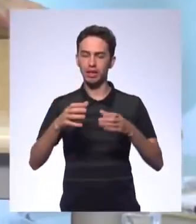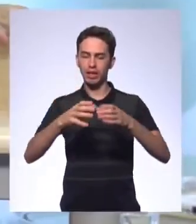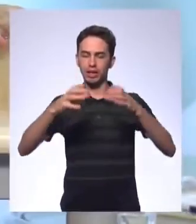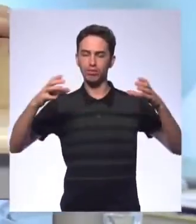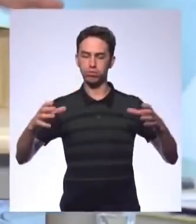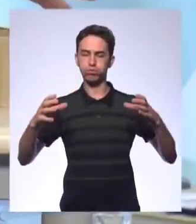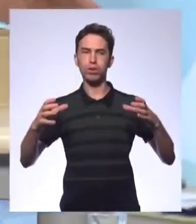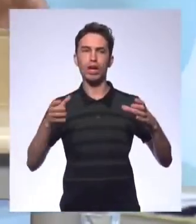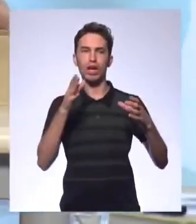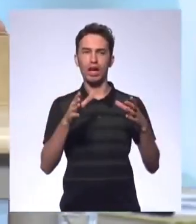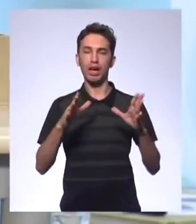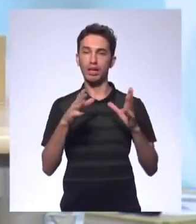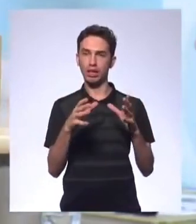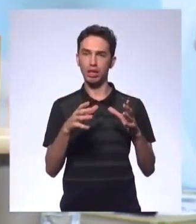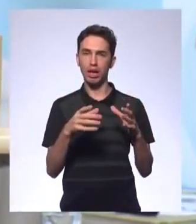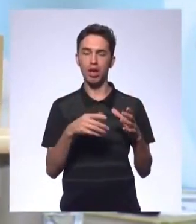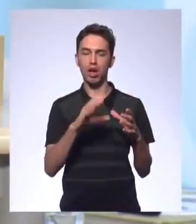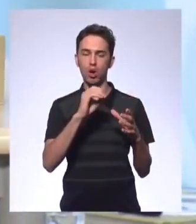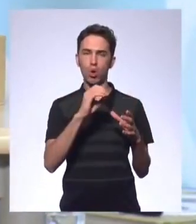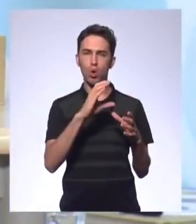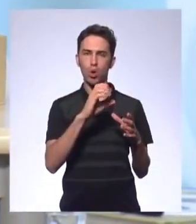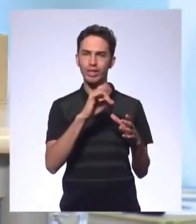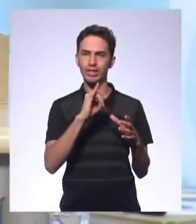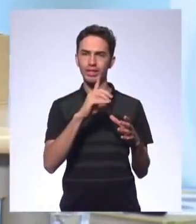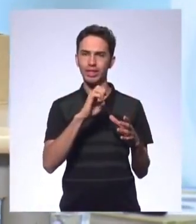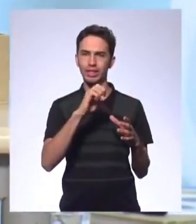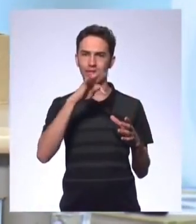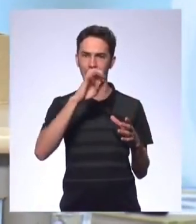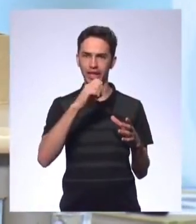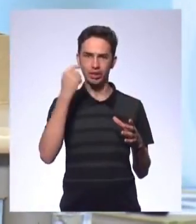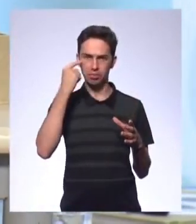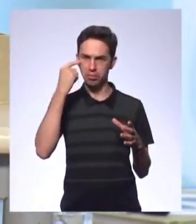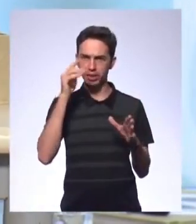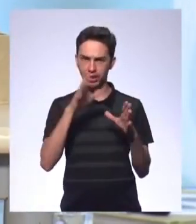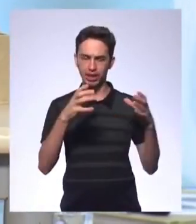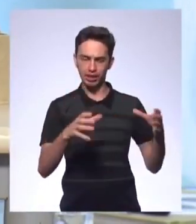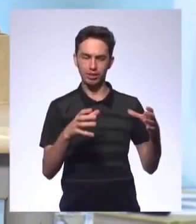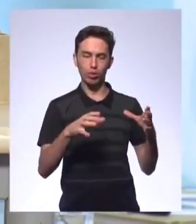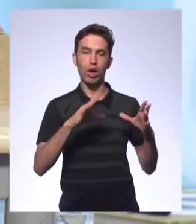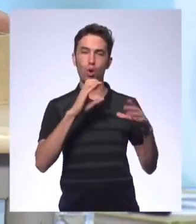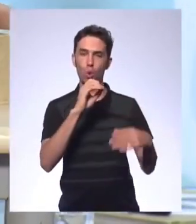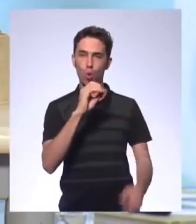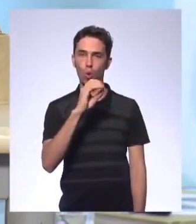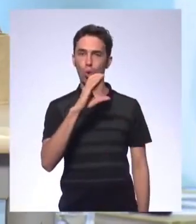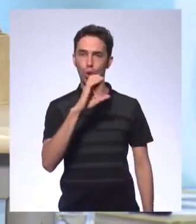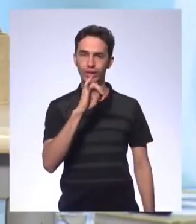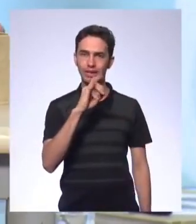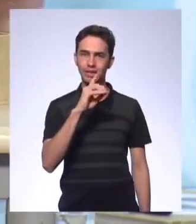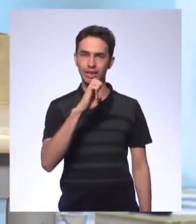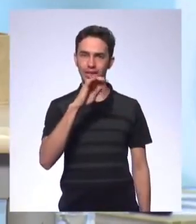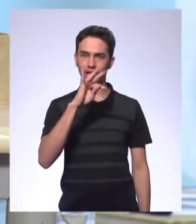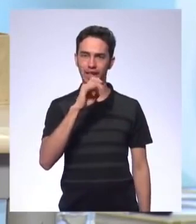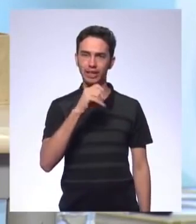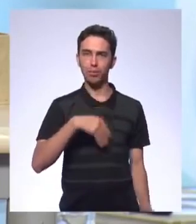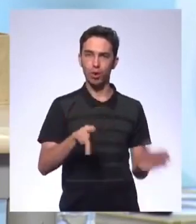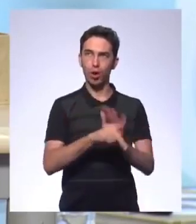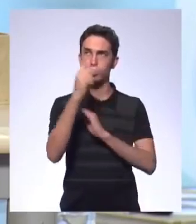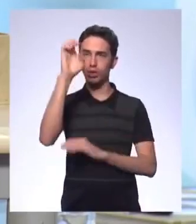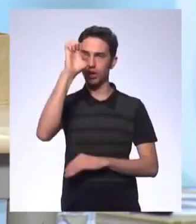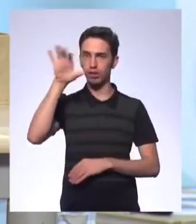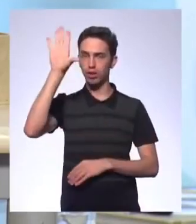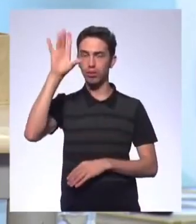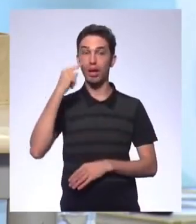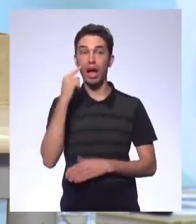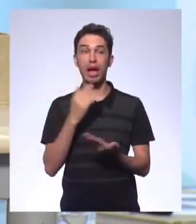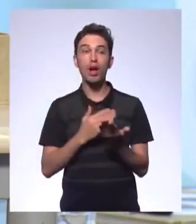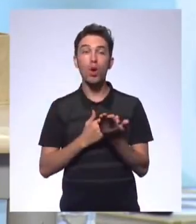porção ocidental da Europa, ok? Ok. E na porção ocidental da Europa, o que aconteceu?